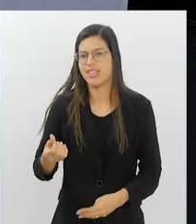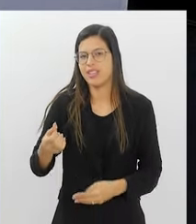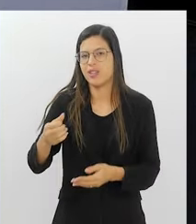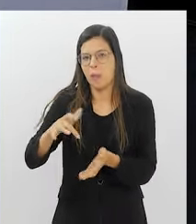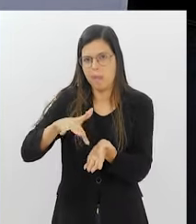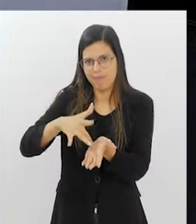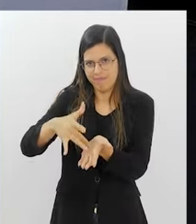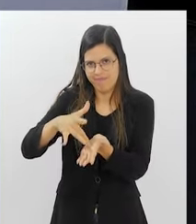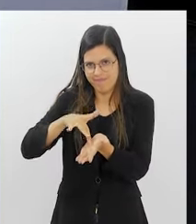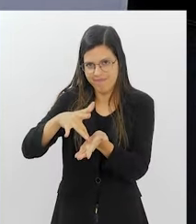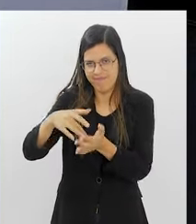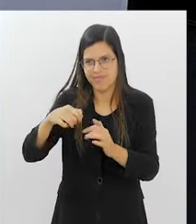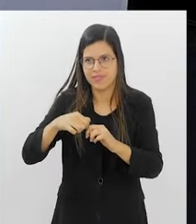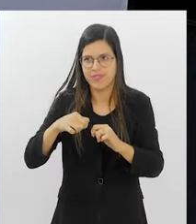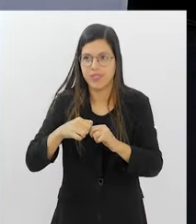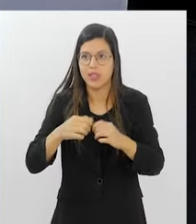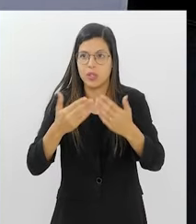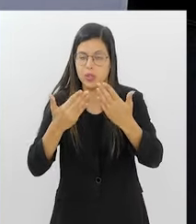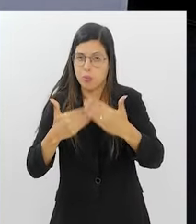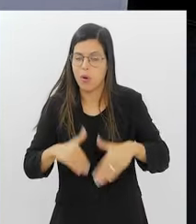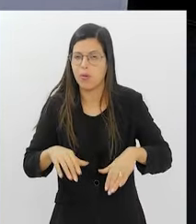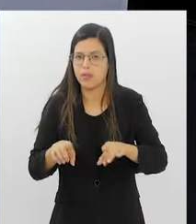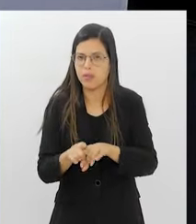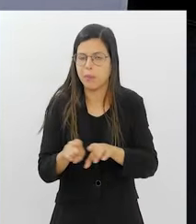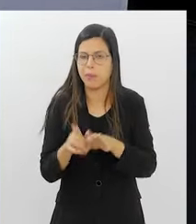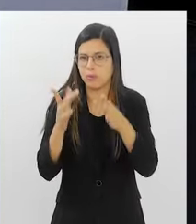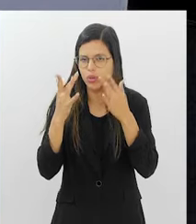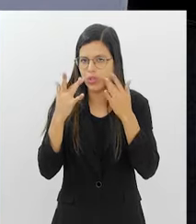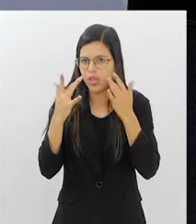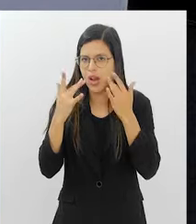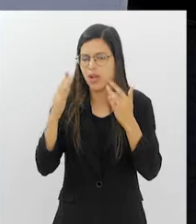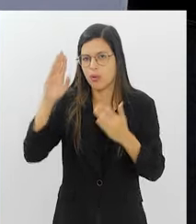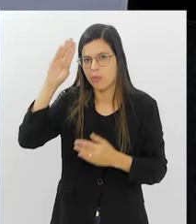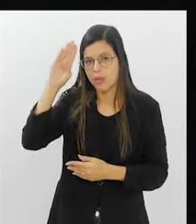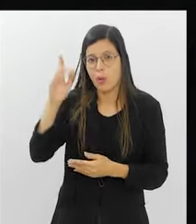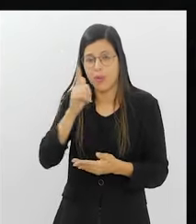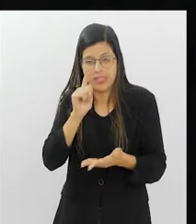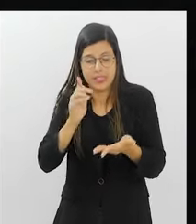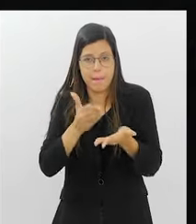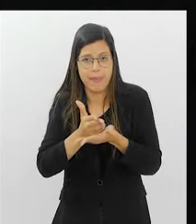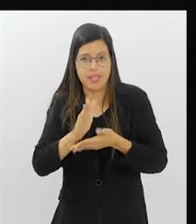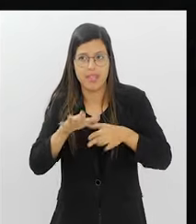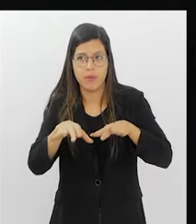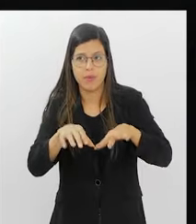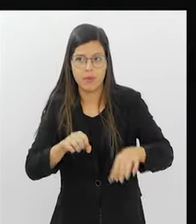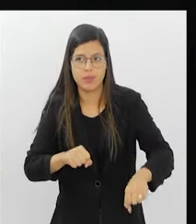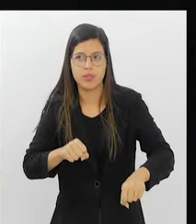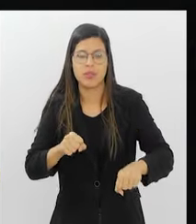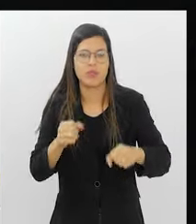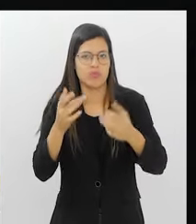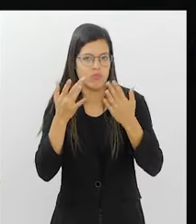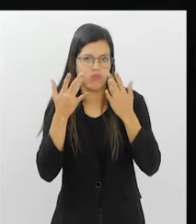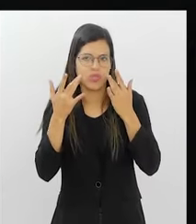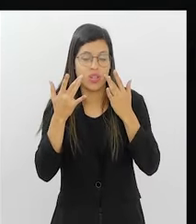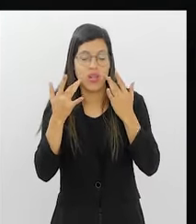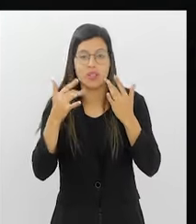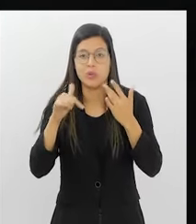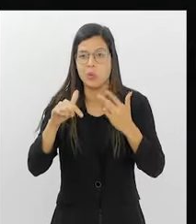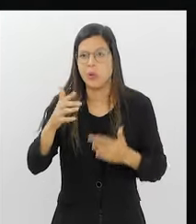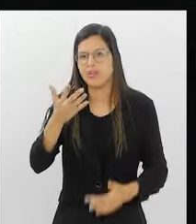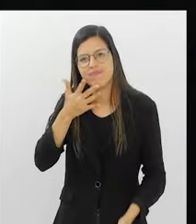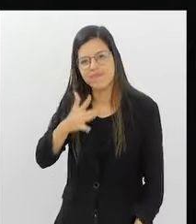e fui fazer a prova da escola de dança do Teatro Municipal consegui passar e me formei na escola do teatro principal mas desde